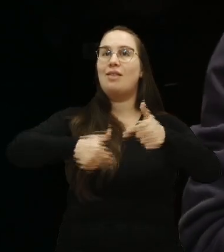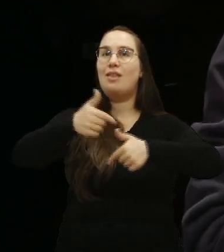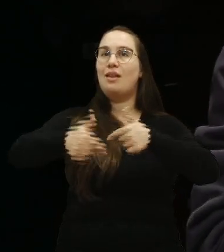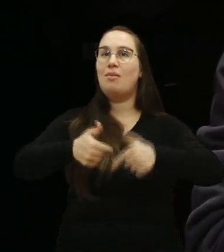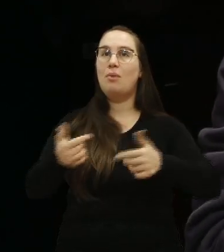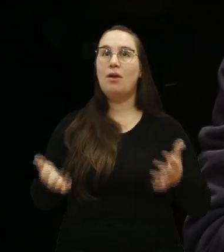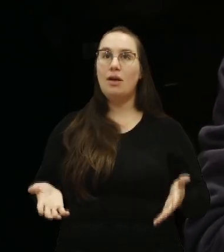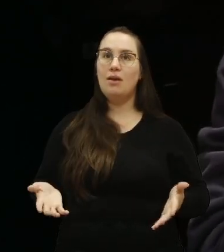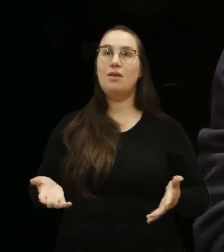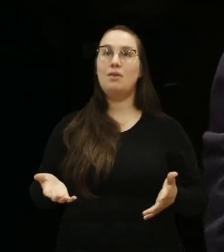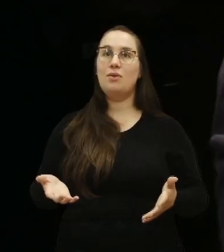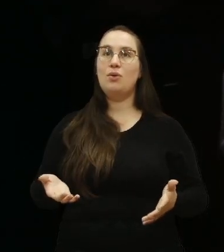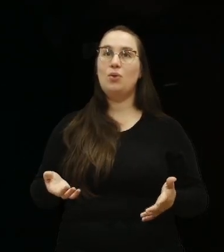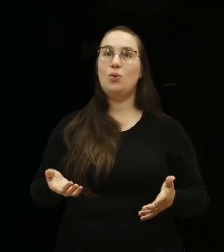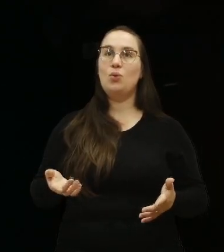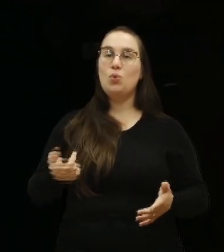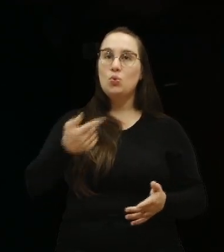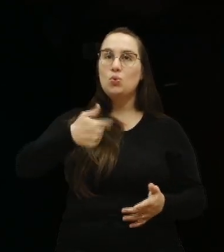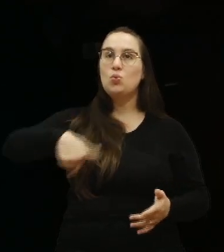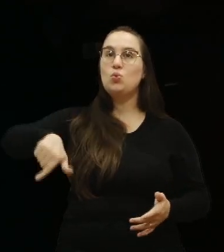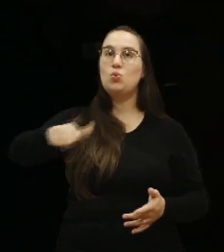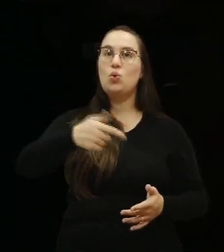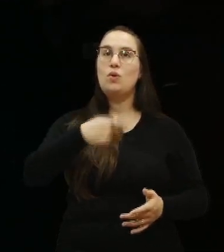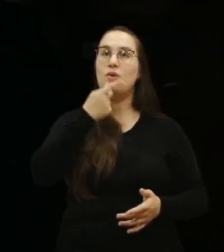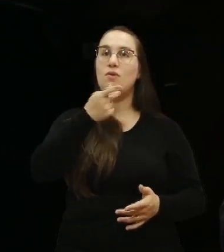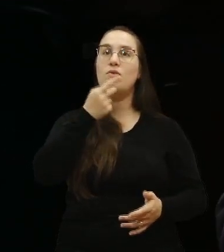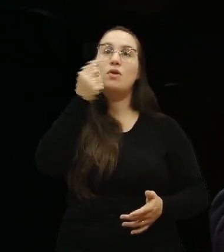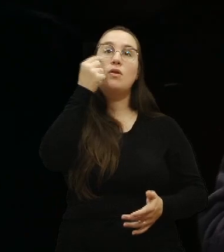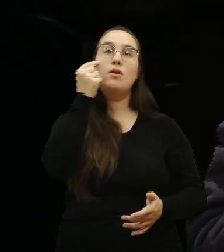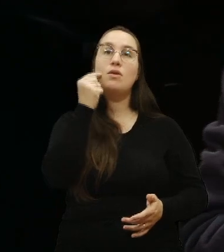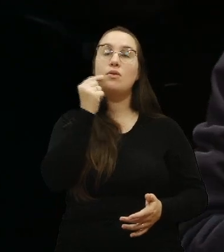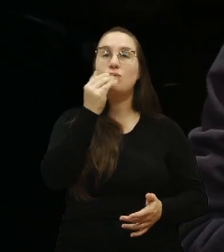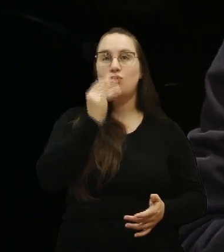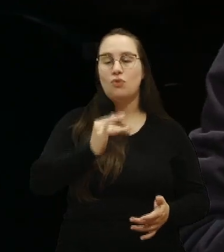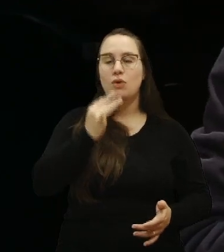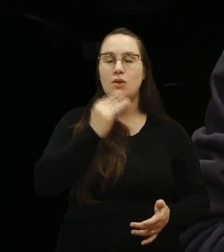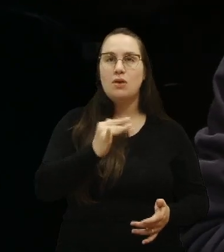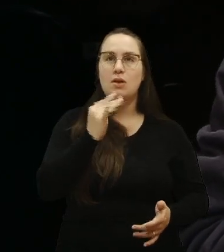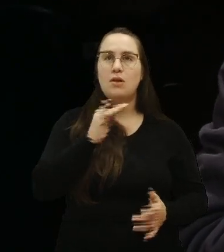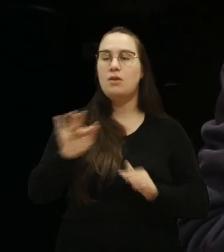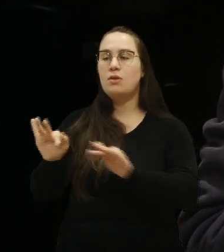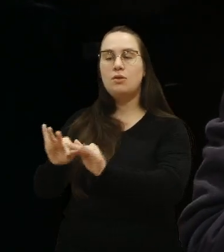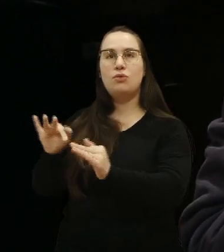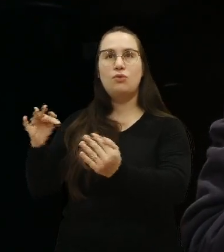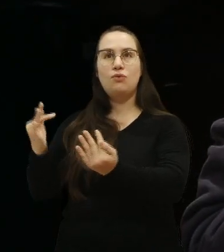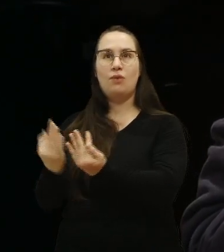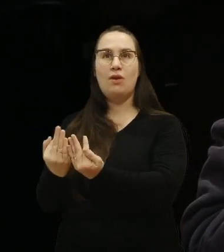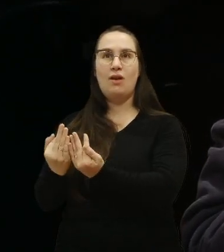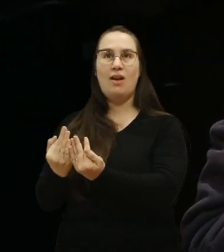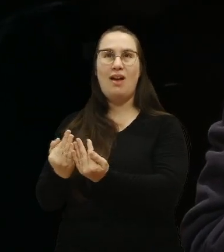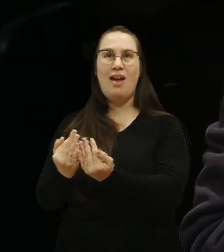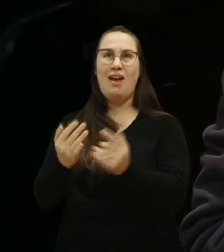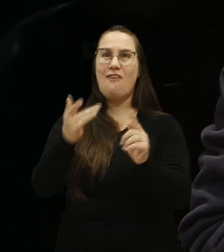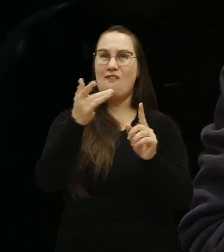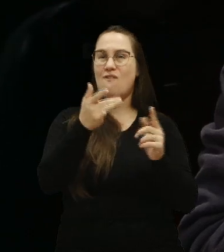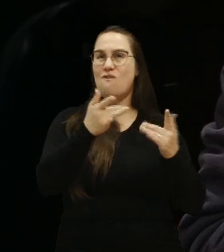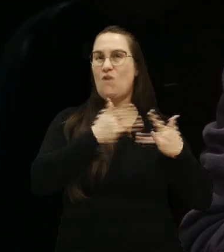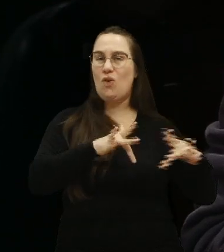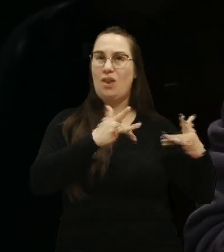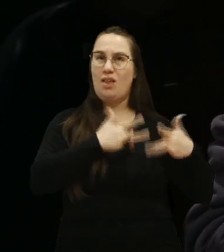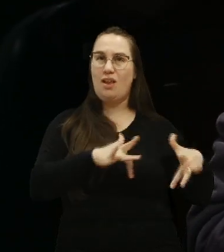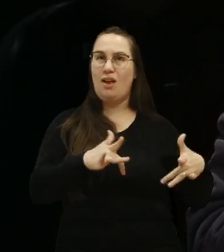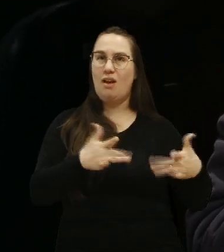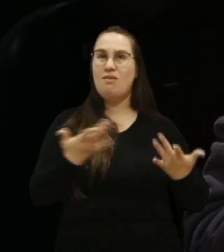brasileiros. Mas quando nós estamos falando, vereador Libardi, de crianças, de famílias mais vulnerabilizadas,